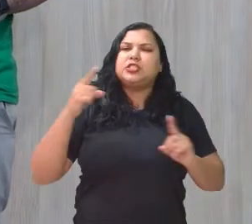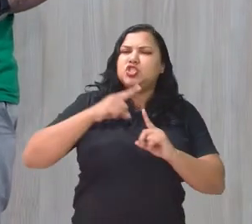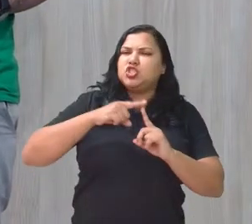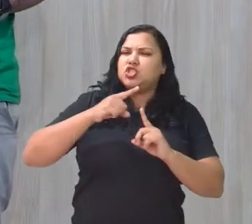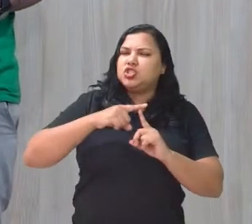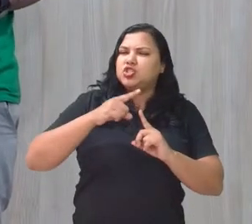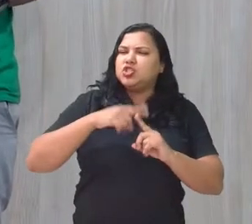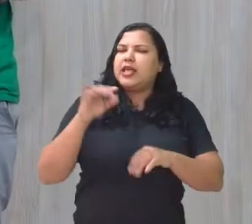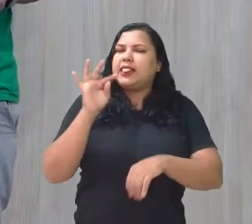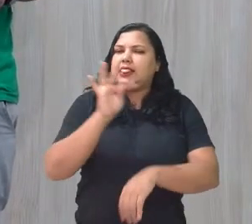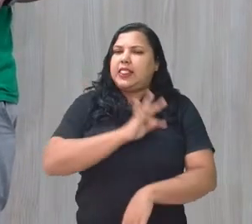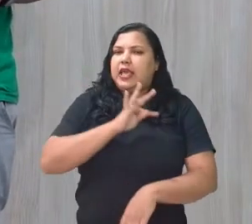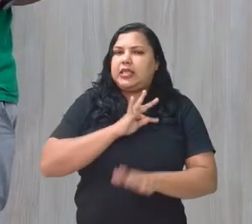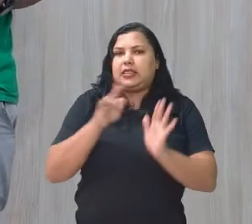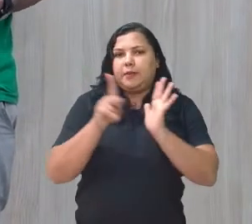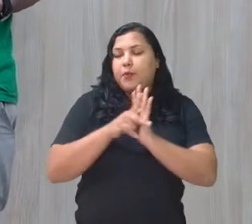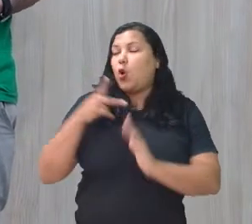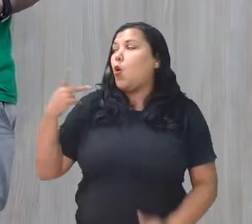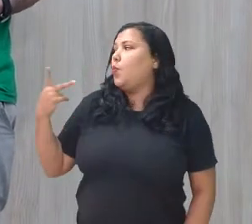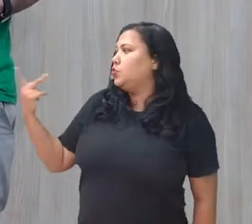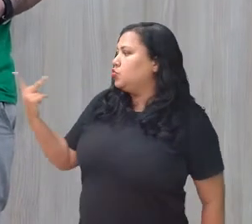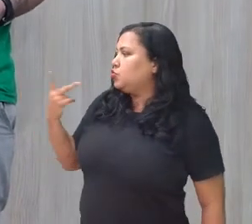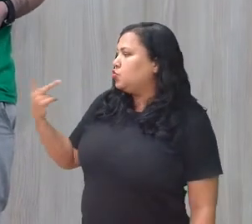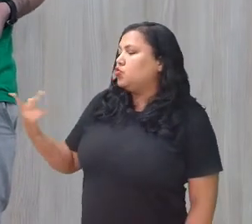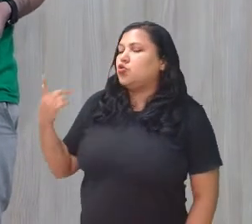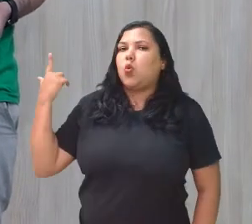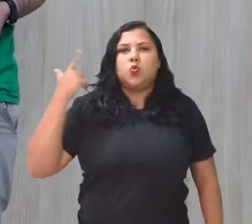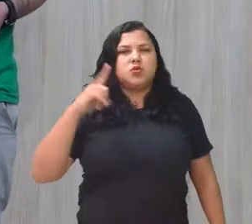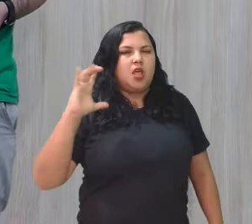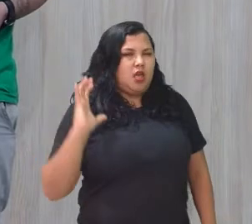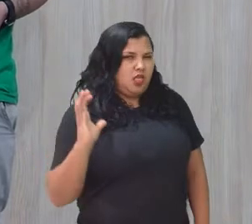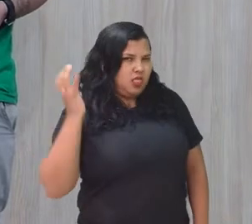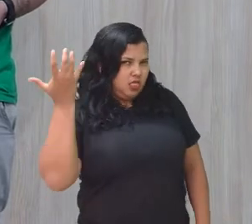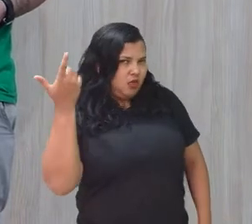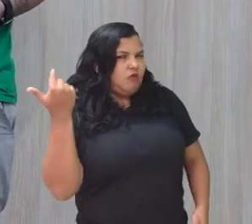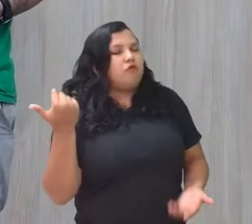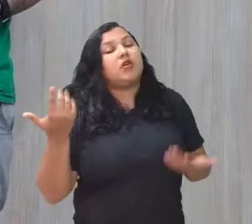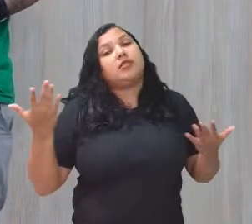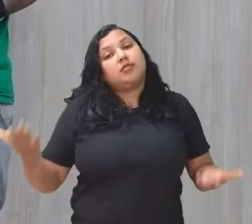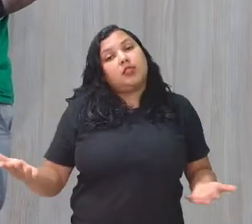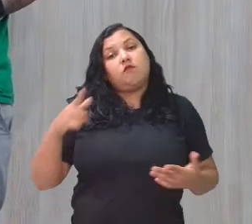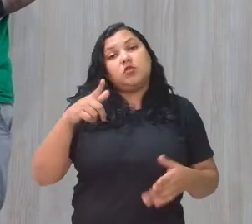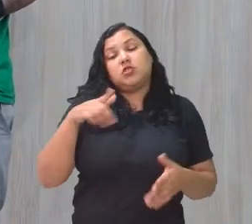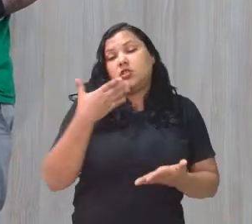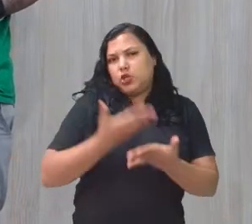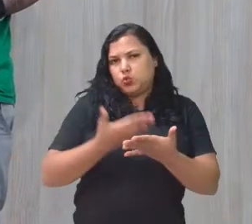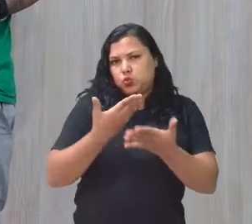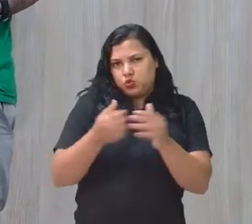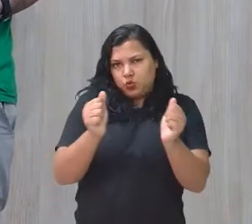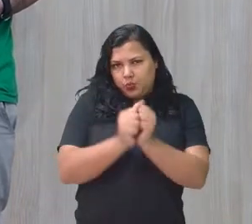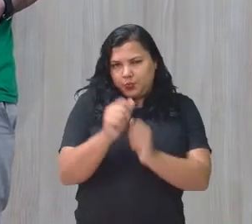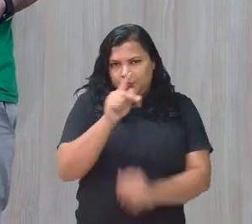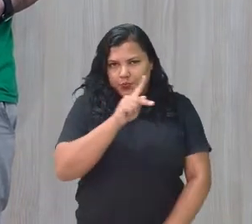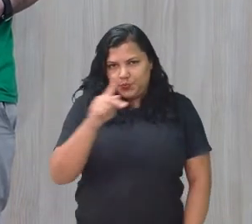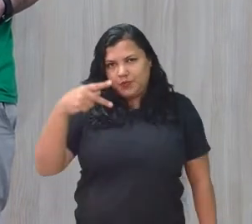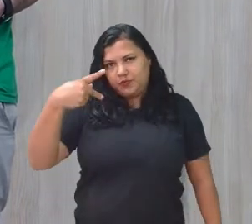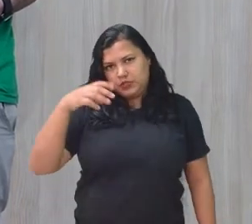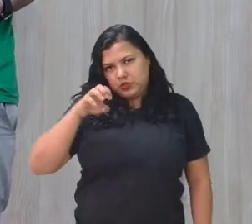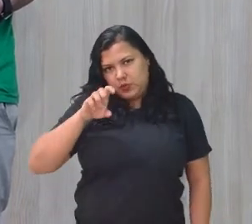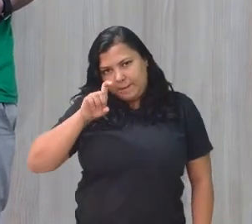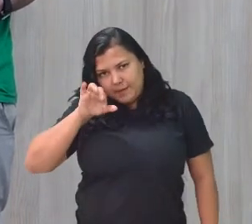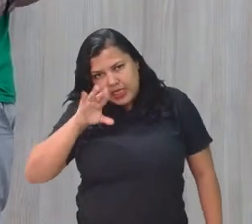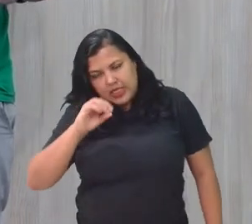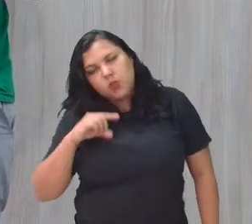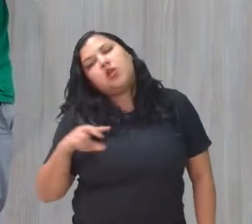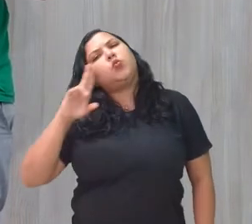ajuda bastante a gente chegar a alguns resultados. E como você está vendo com as aulas do professor Pedro, você pode ir por vários caminhos. O professor Pedro usou aquele que é